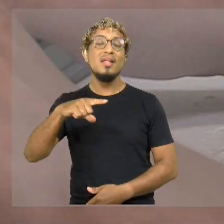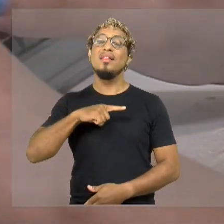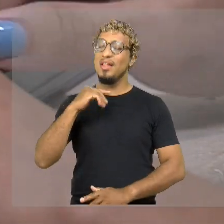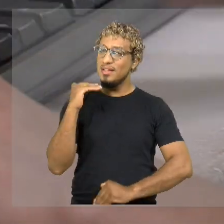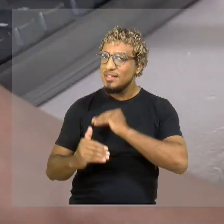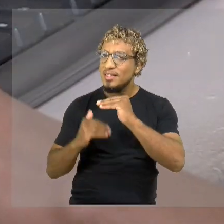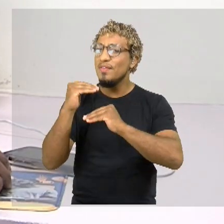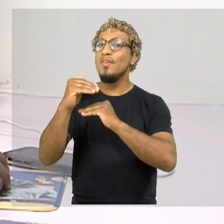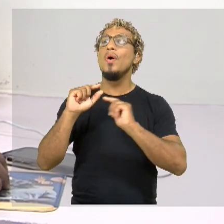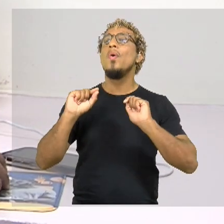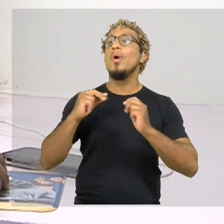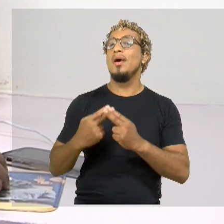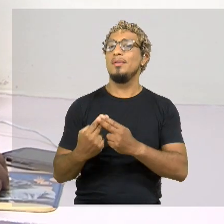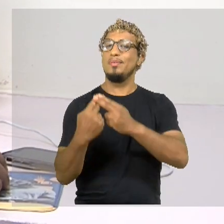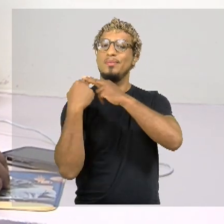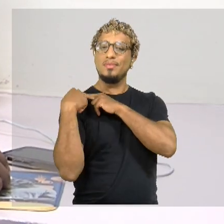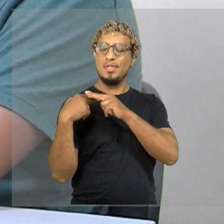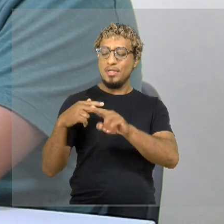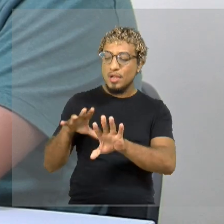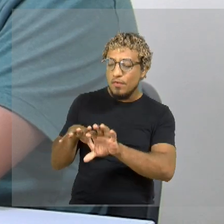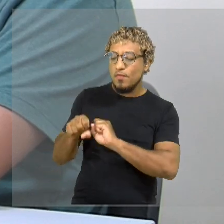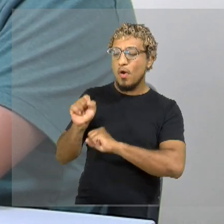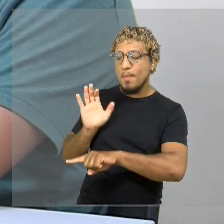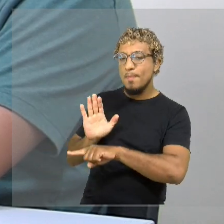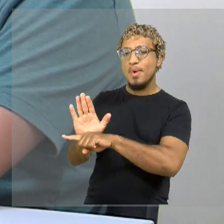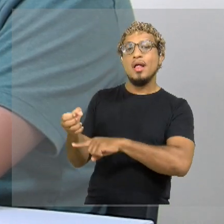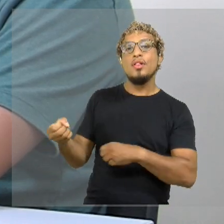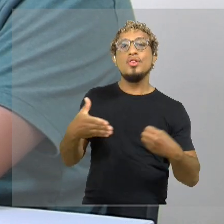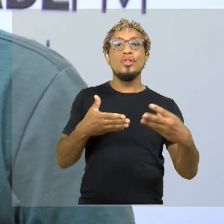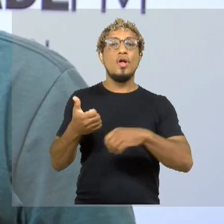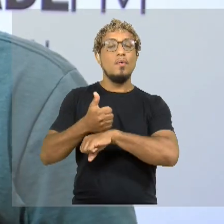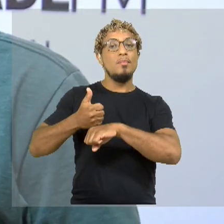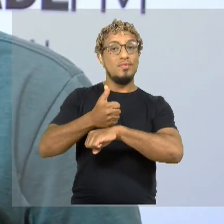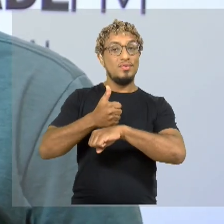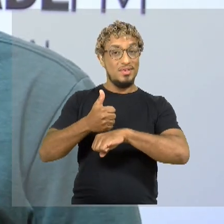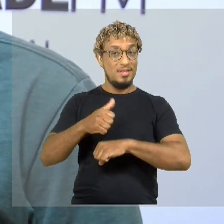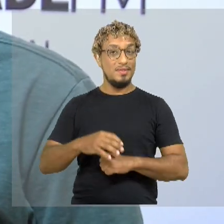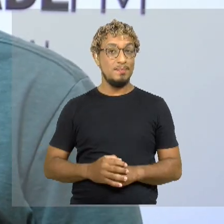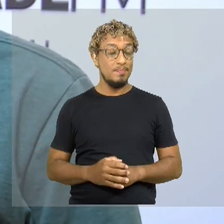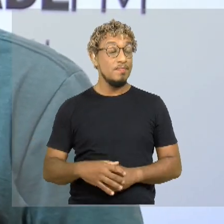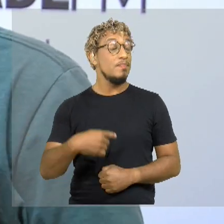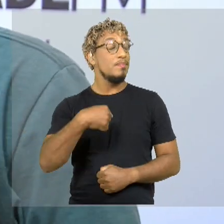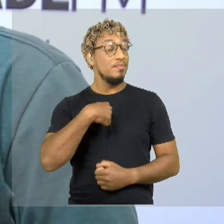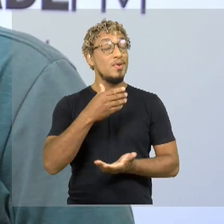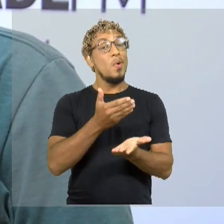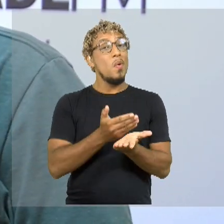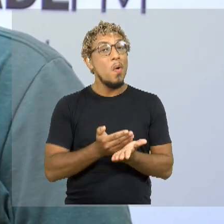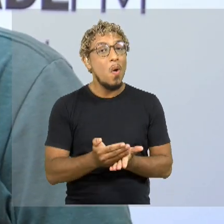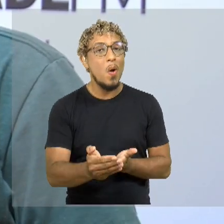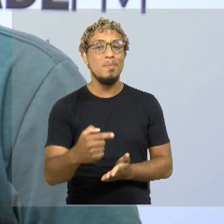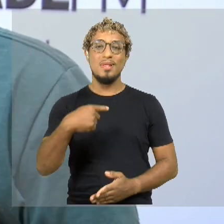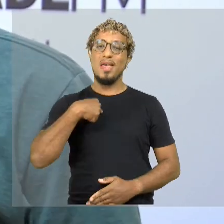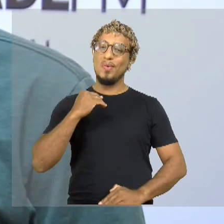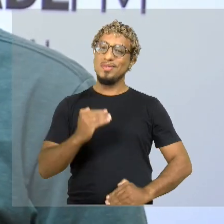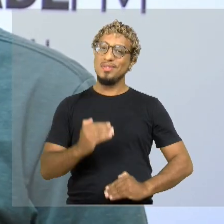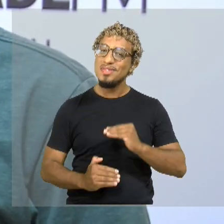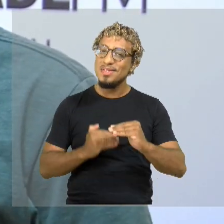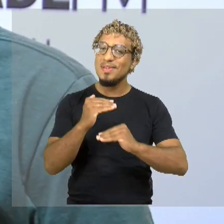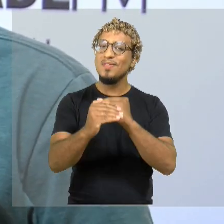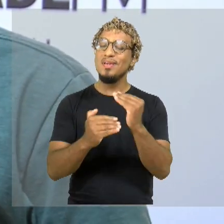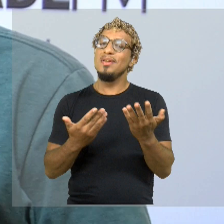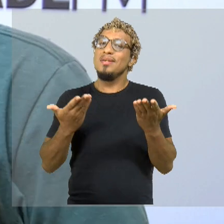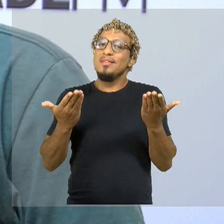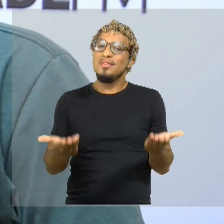a missão de formar novos profissionais para o mercado de trabalho. É aqui que eu comecei, é aqui que eu me desenvolvi e é aqui que